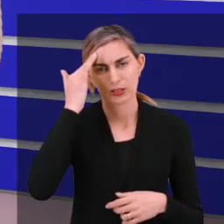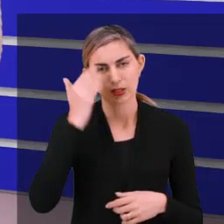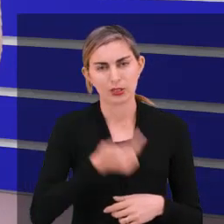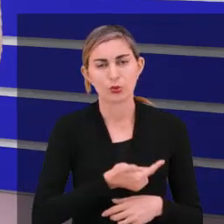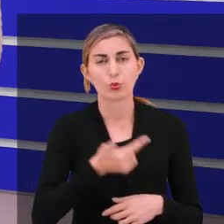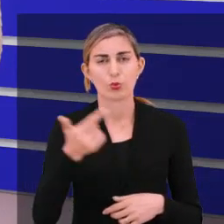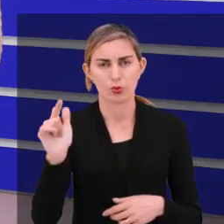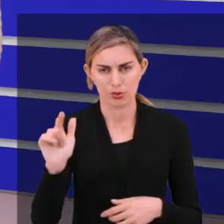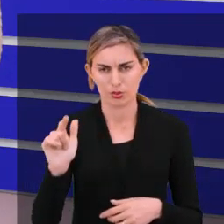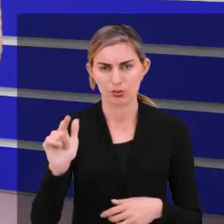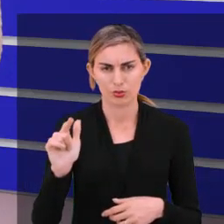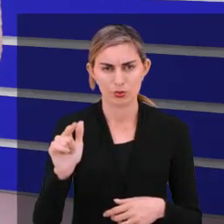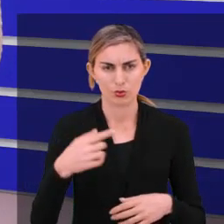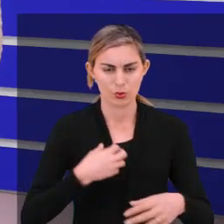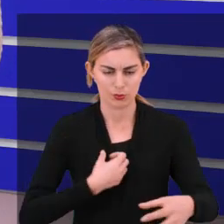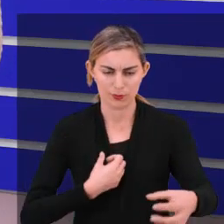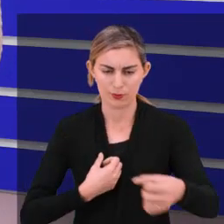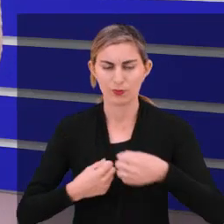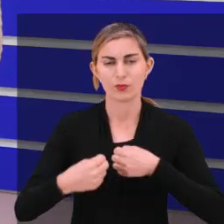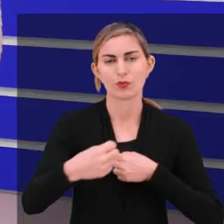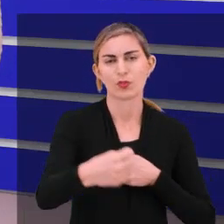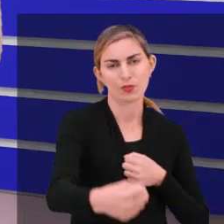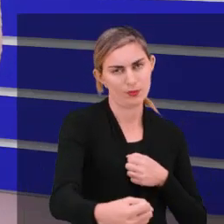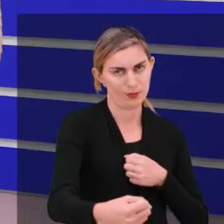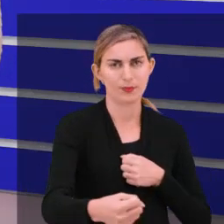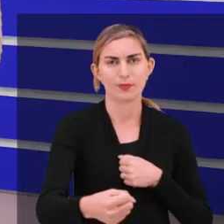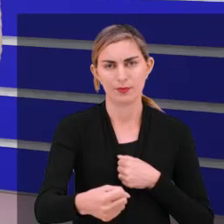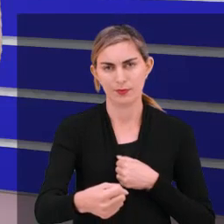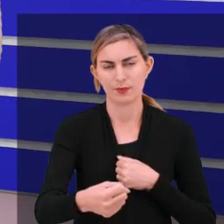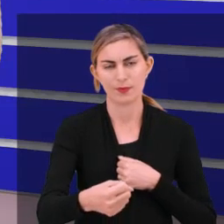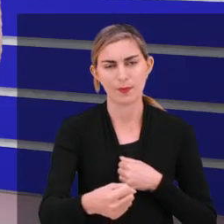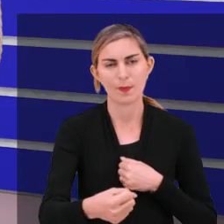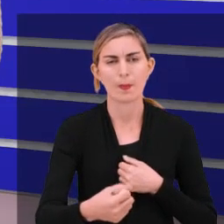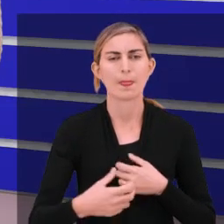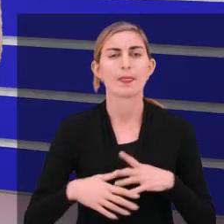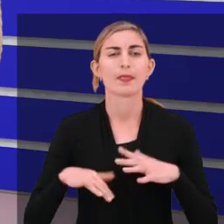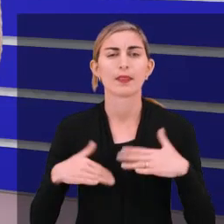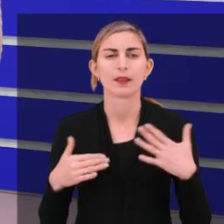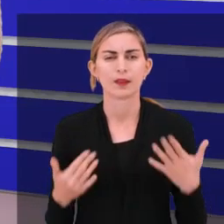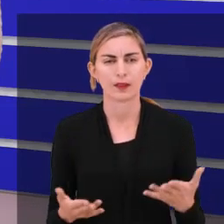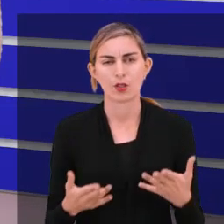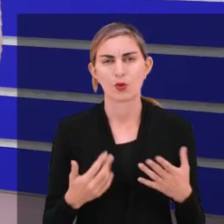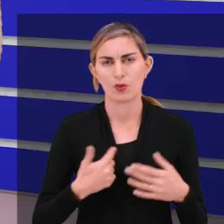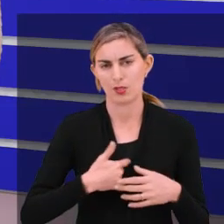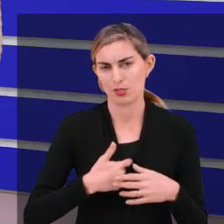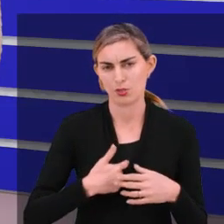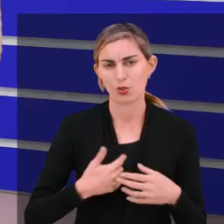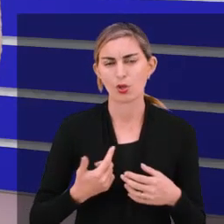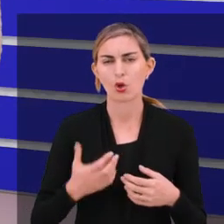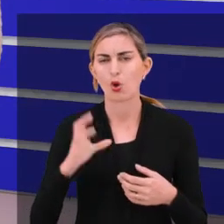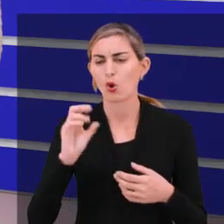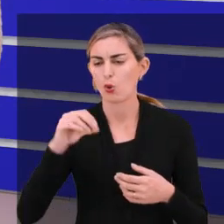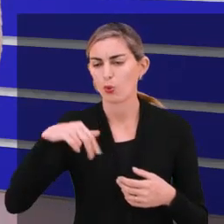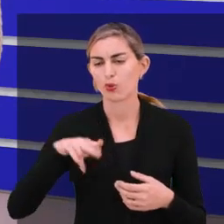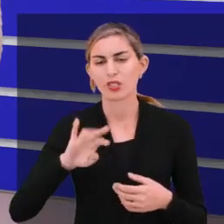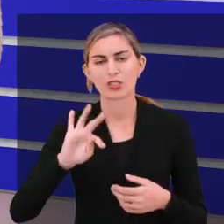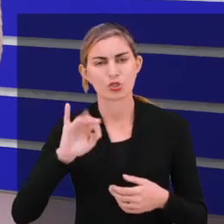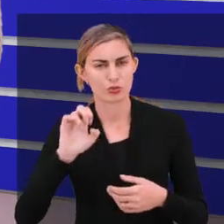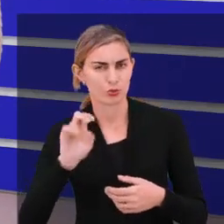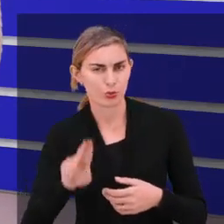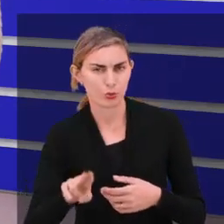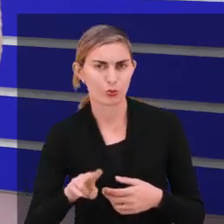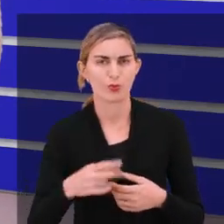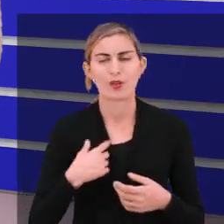outro, né? Se colocando no lugar do outro. Então isso foi que me conquistou dentro da